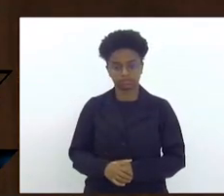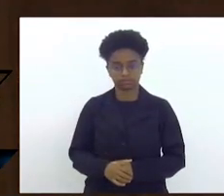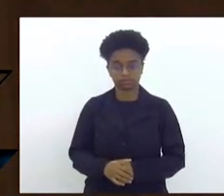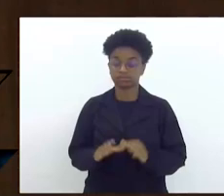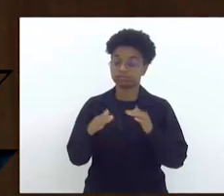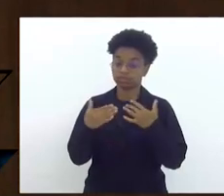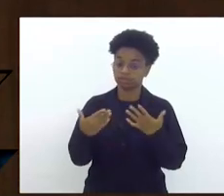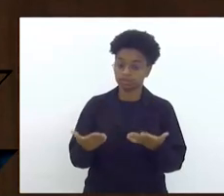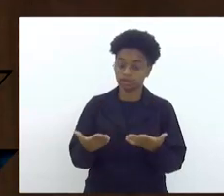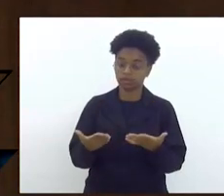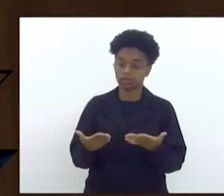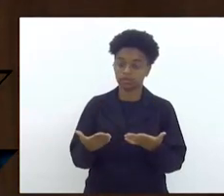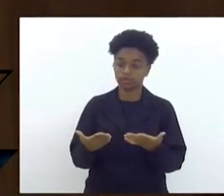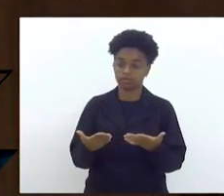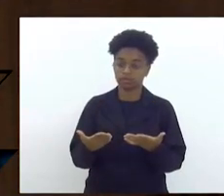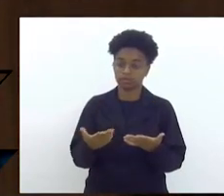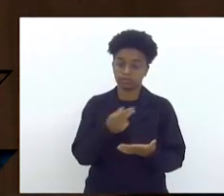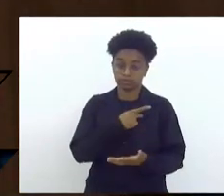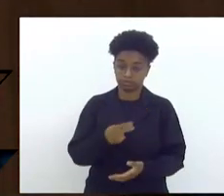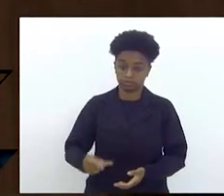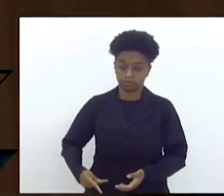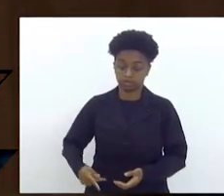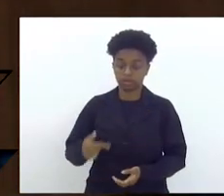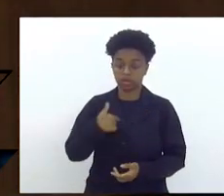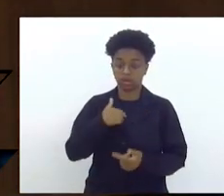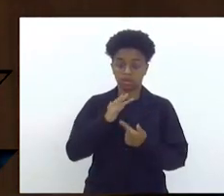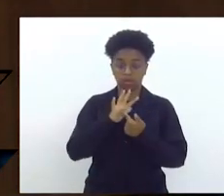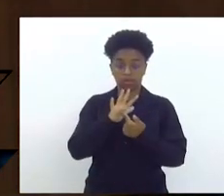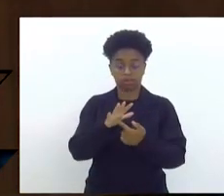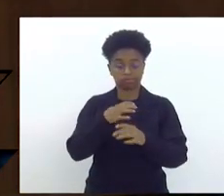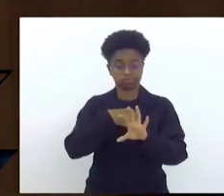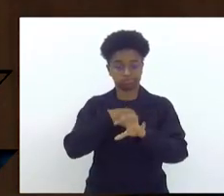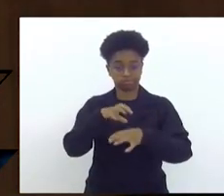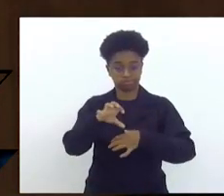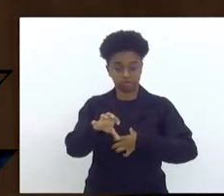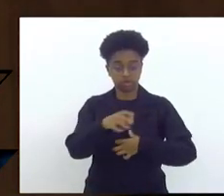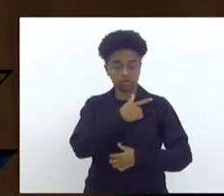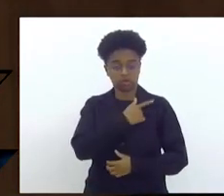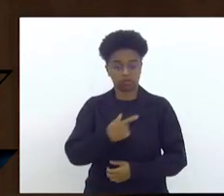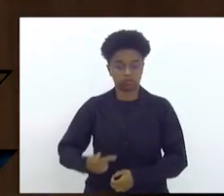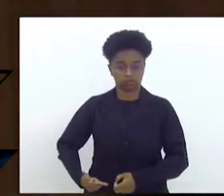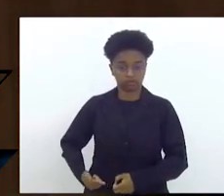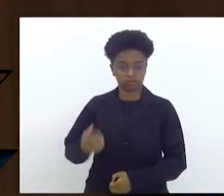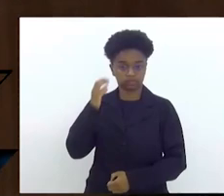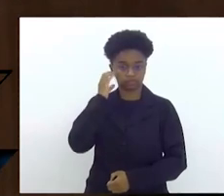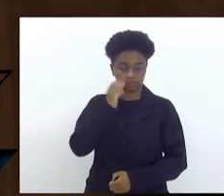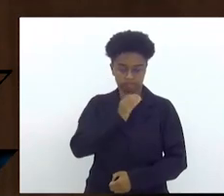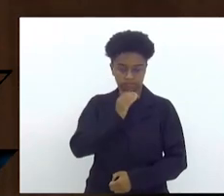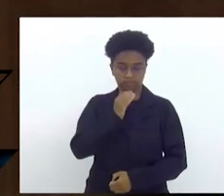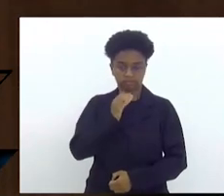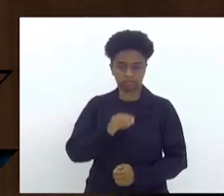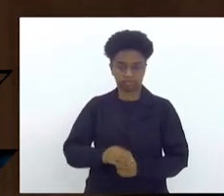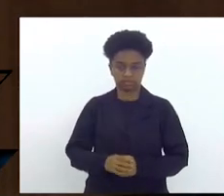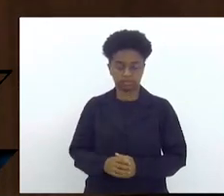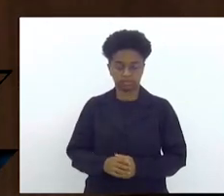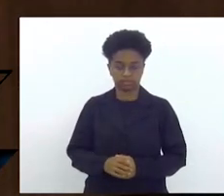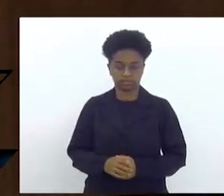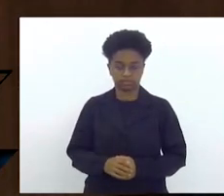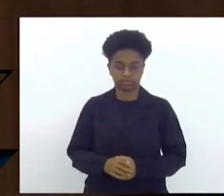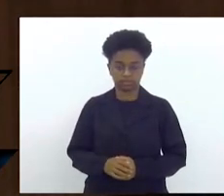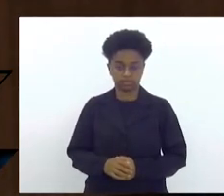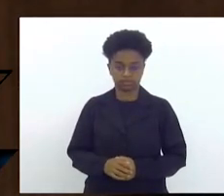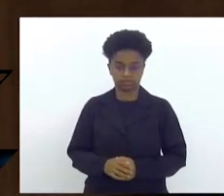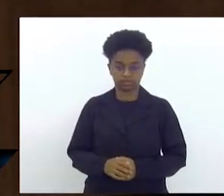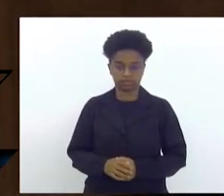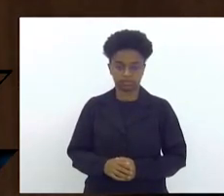então fica aqui presente a minha solidariedade ao Governador Cláudio Castro não